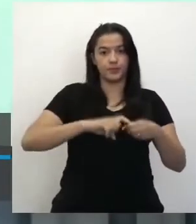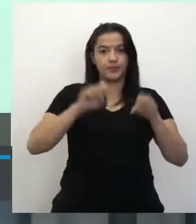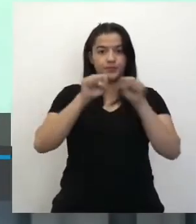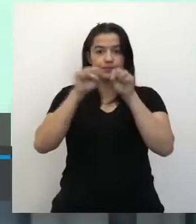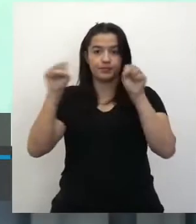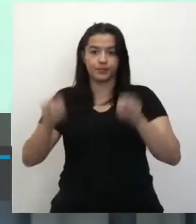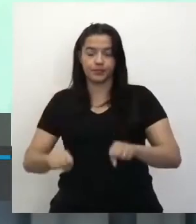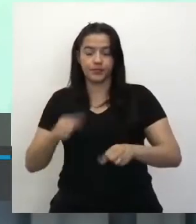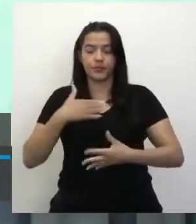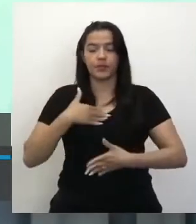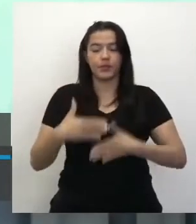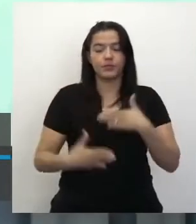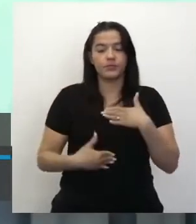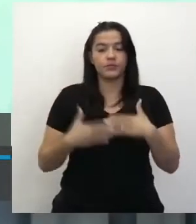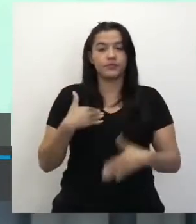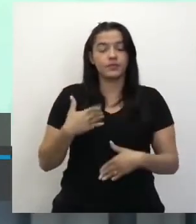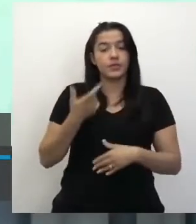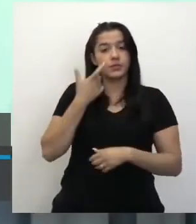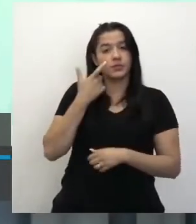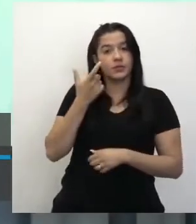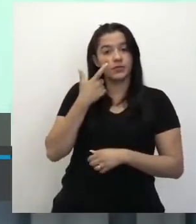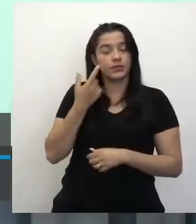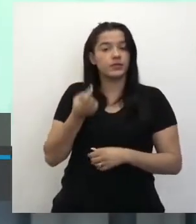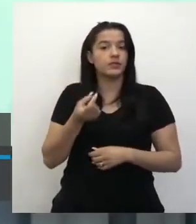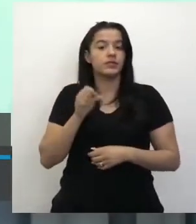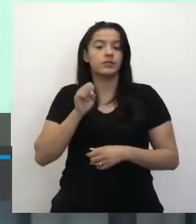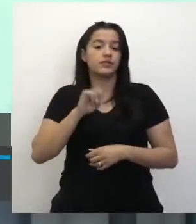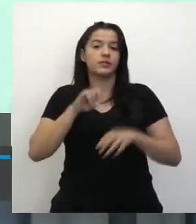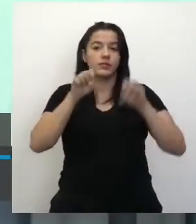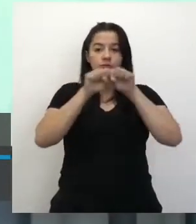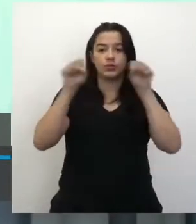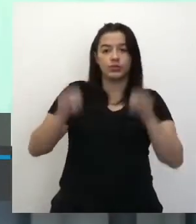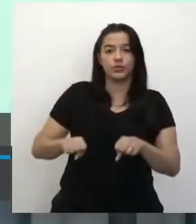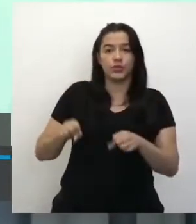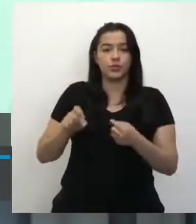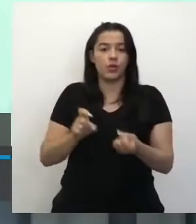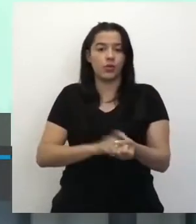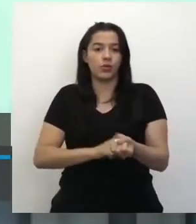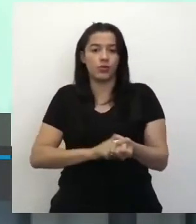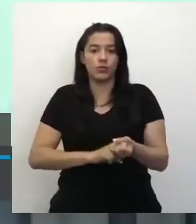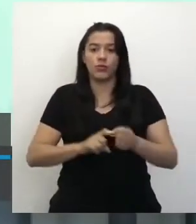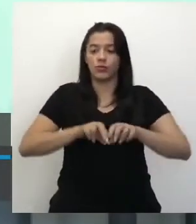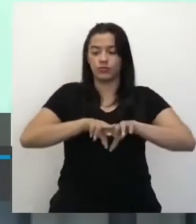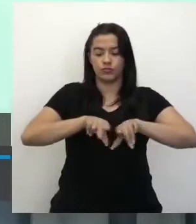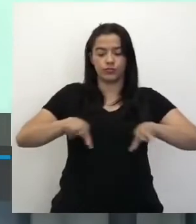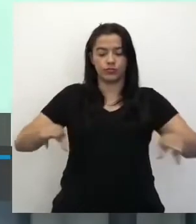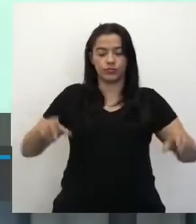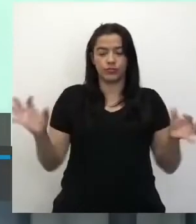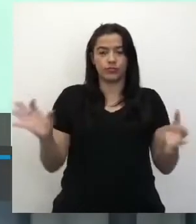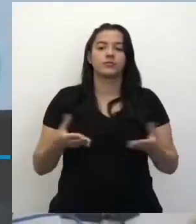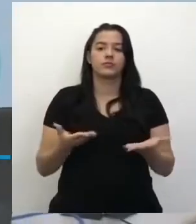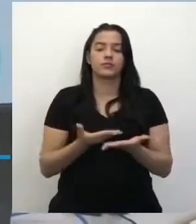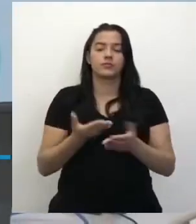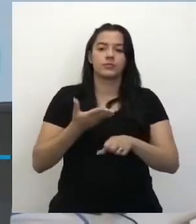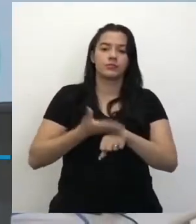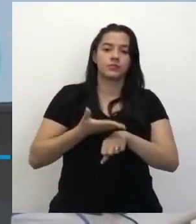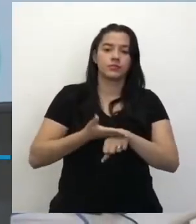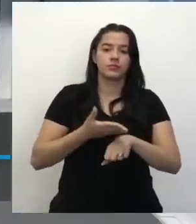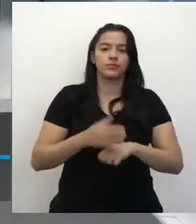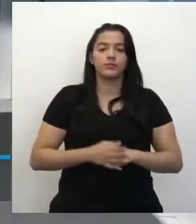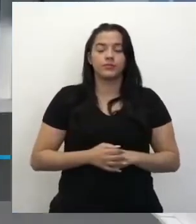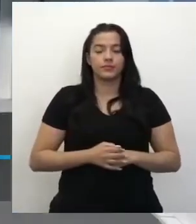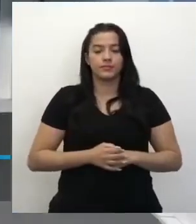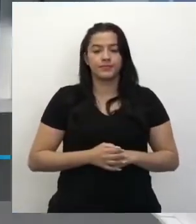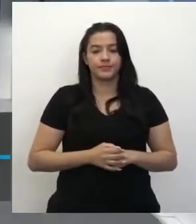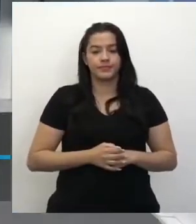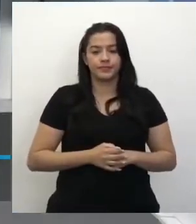sistema do corpo para ver um pouquinho sobre o sistema nervoso e essa interação toda aí entre os sistemas, tá bom? Então, perfeito, né?